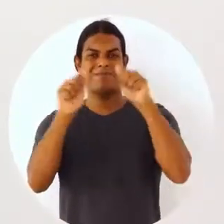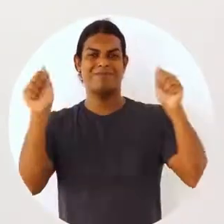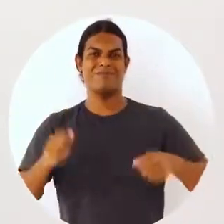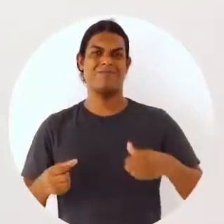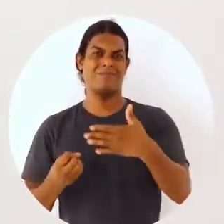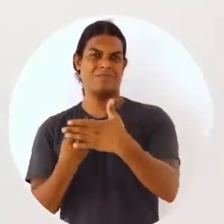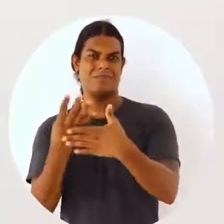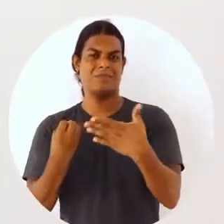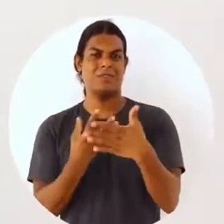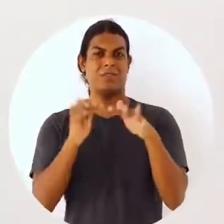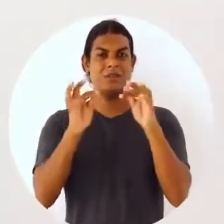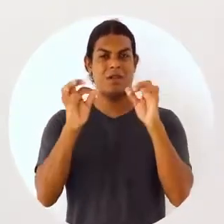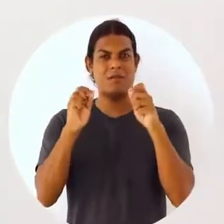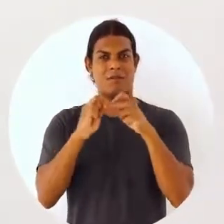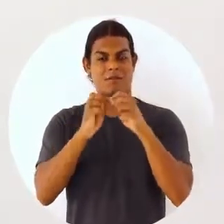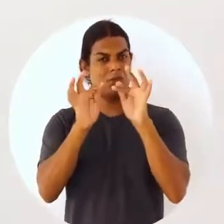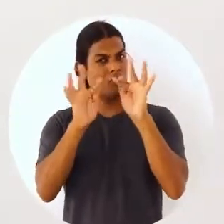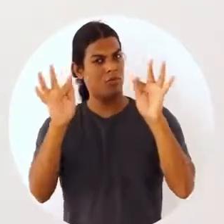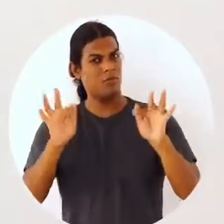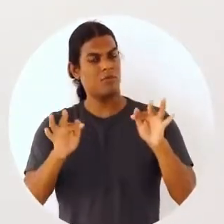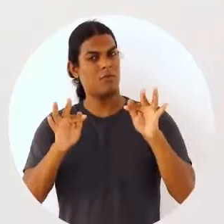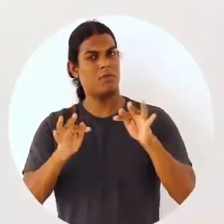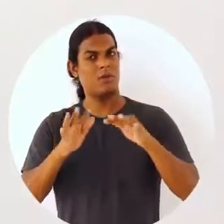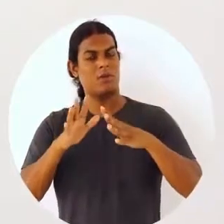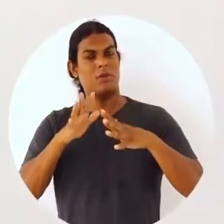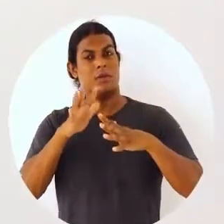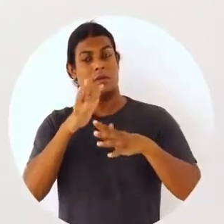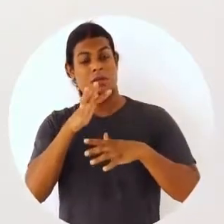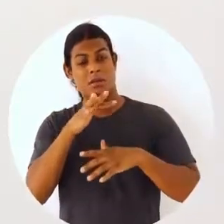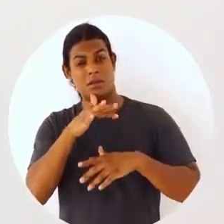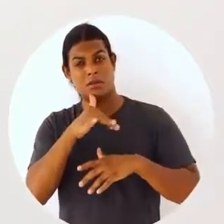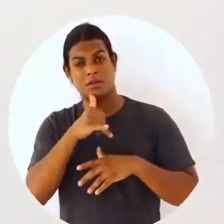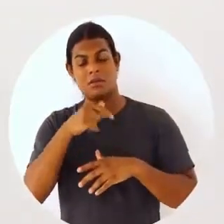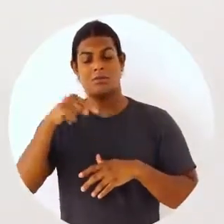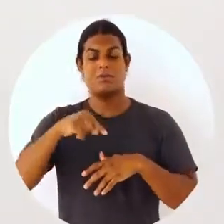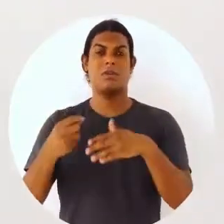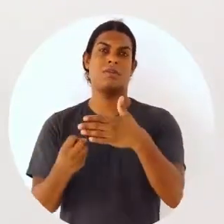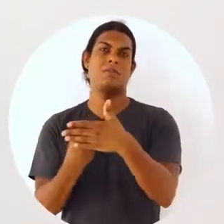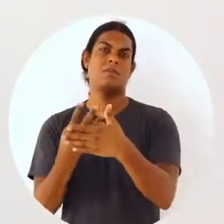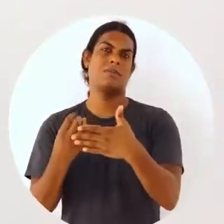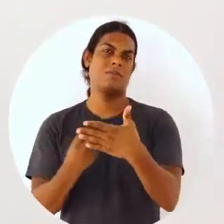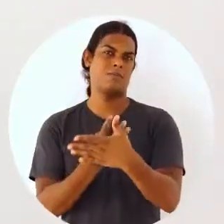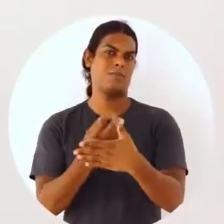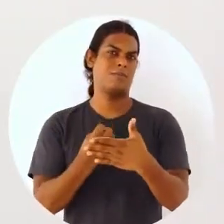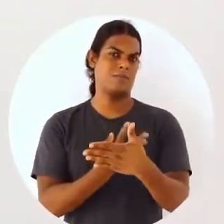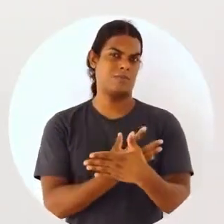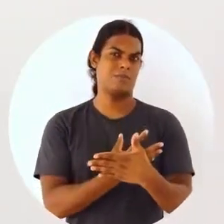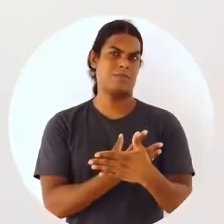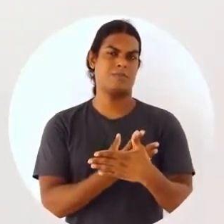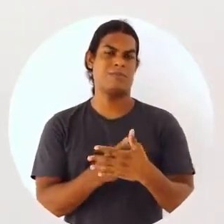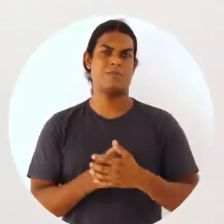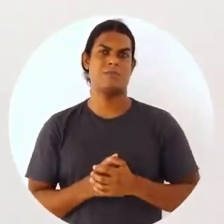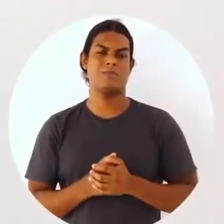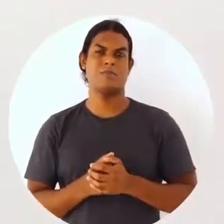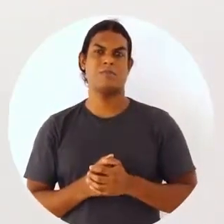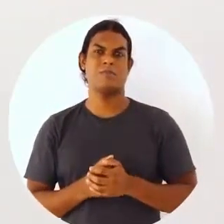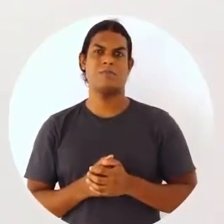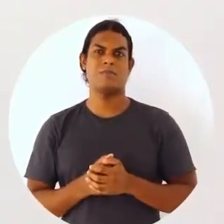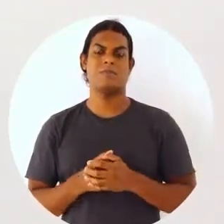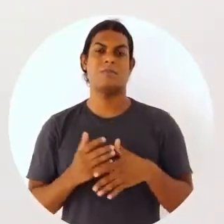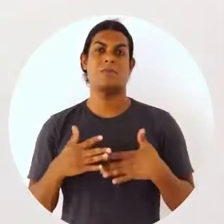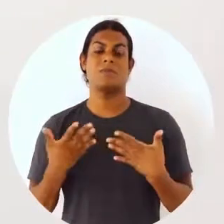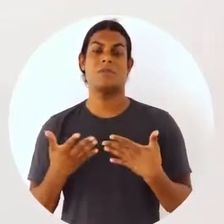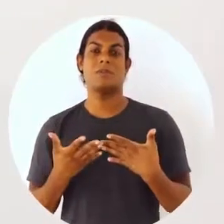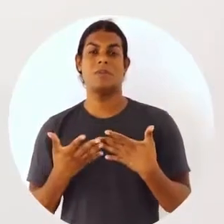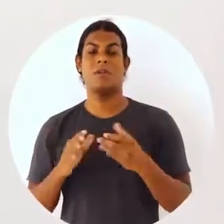maneira que tornava lento essa produção. Ou seja, o indivíduo, um grupo pequeno